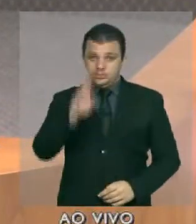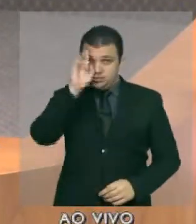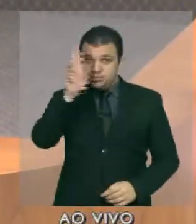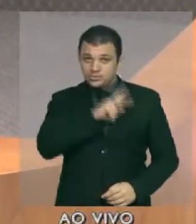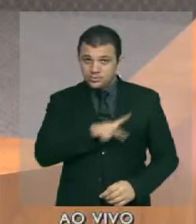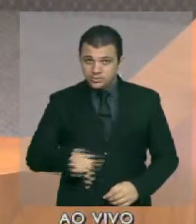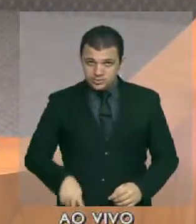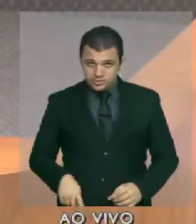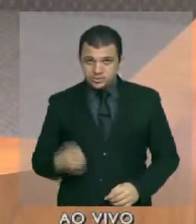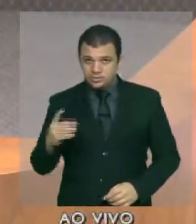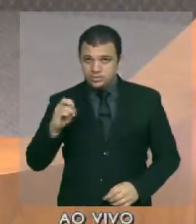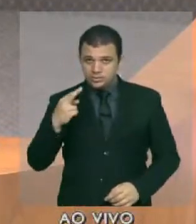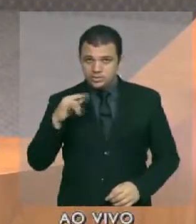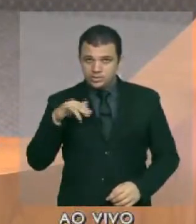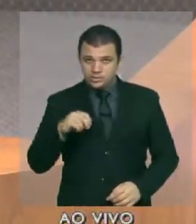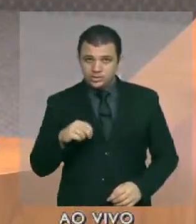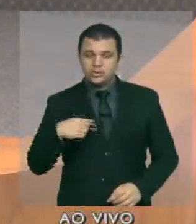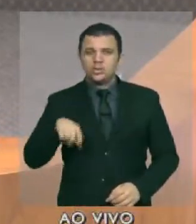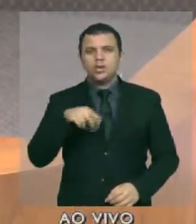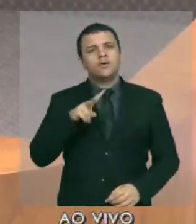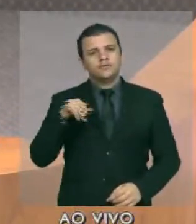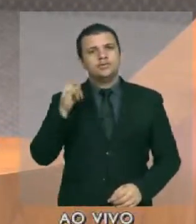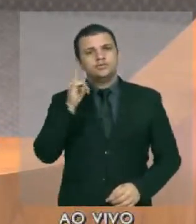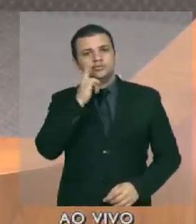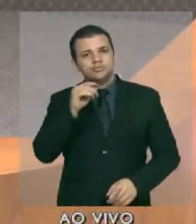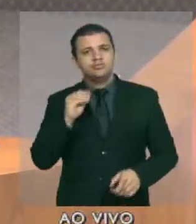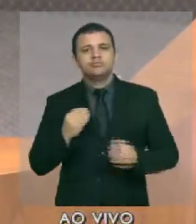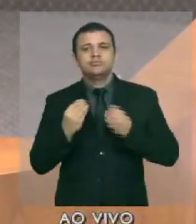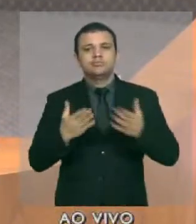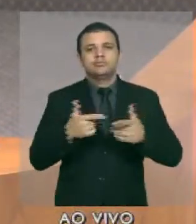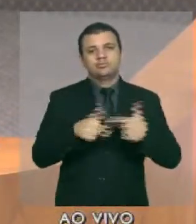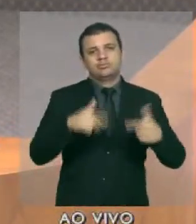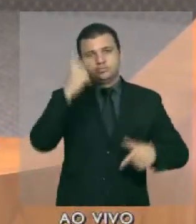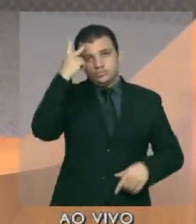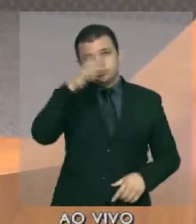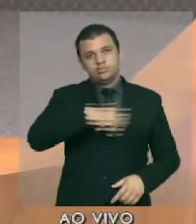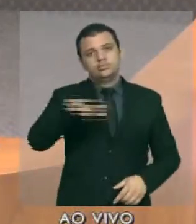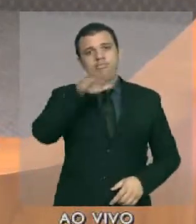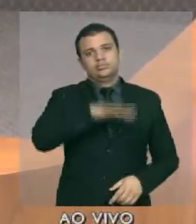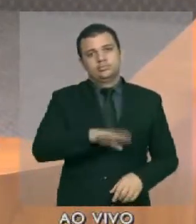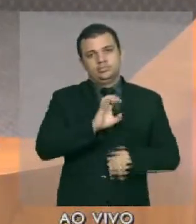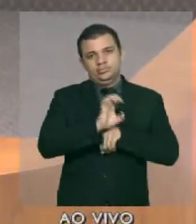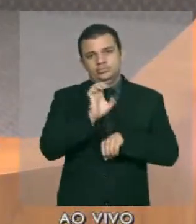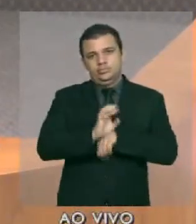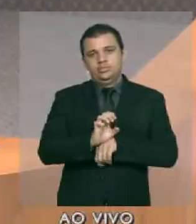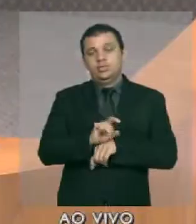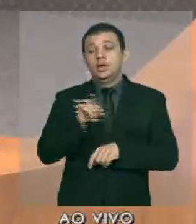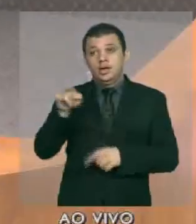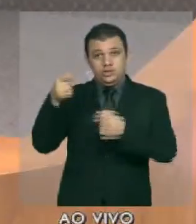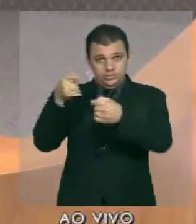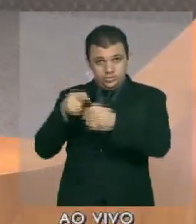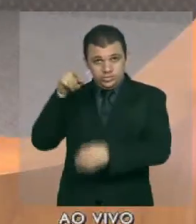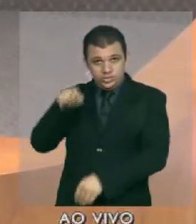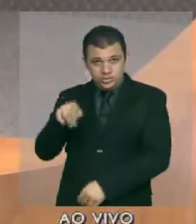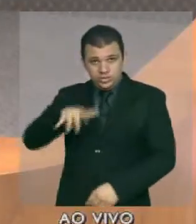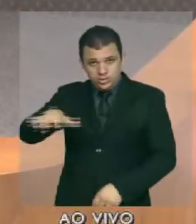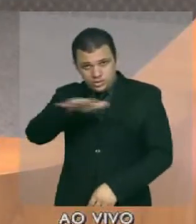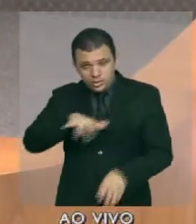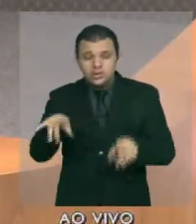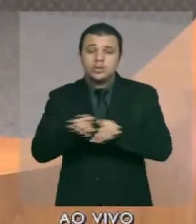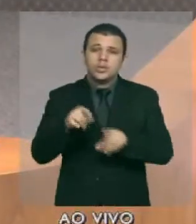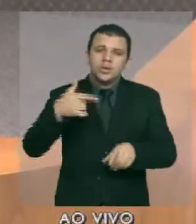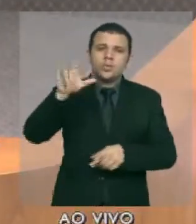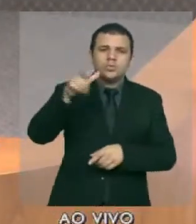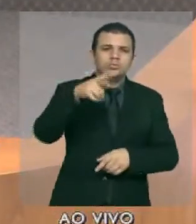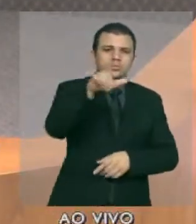nós vamos ter uma oportunidade de empregar o povo do Estado do Maranhão não só em um Berg Campus na região de Campos mas também outros